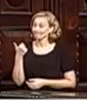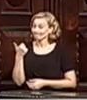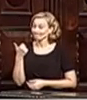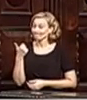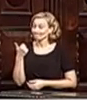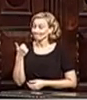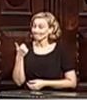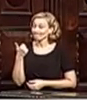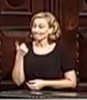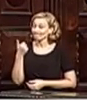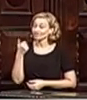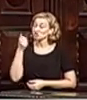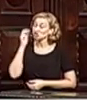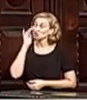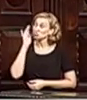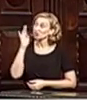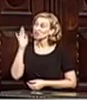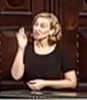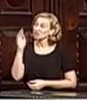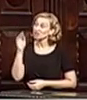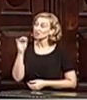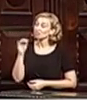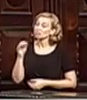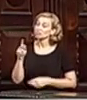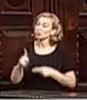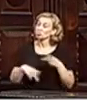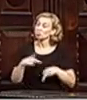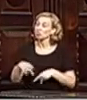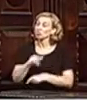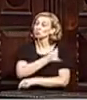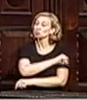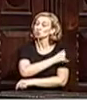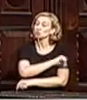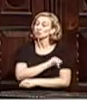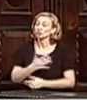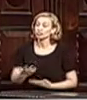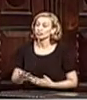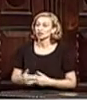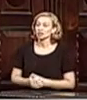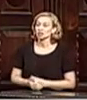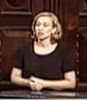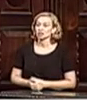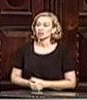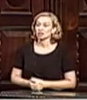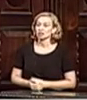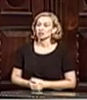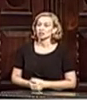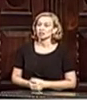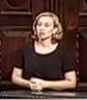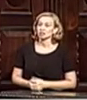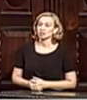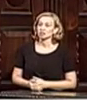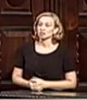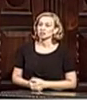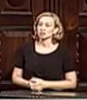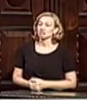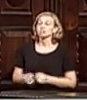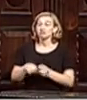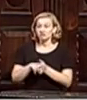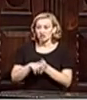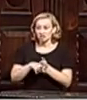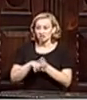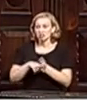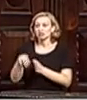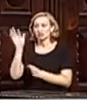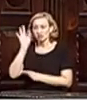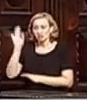uma esperança para cariocas e fluminenses. A questão da intervenção federal eventualmente terá que ser sim avaliada,